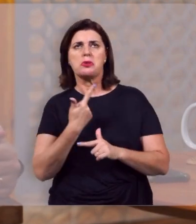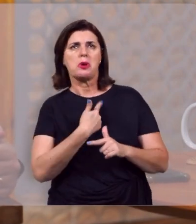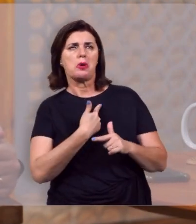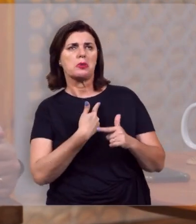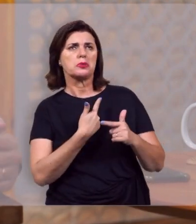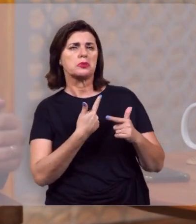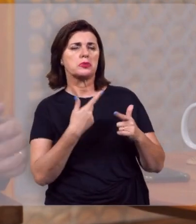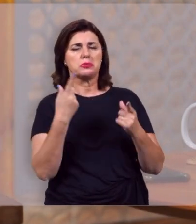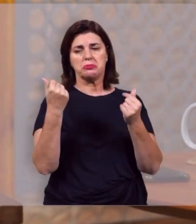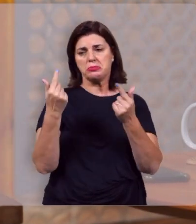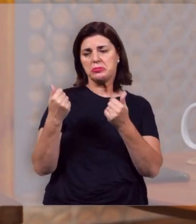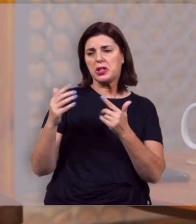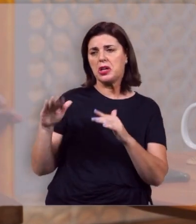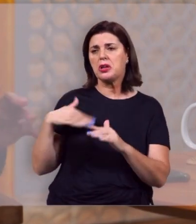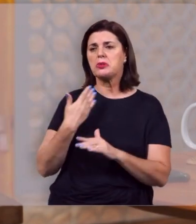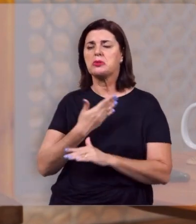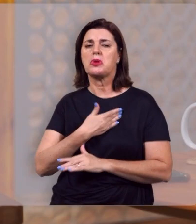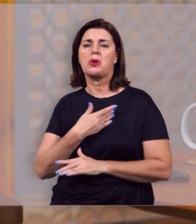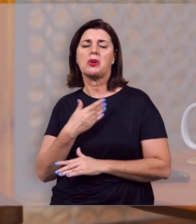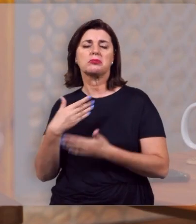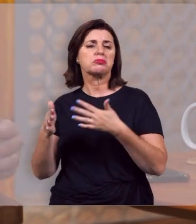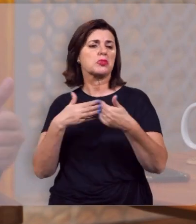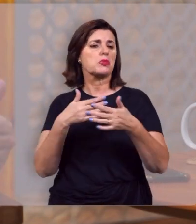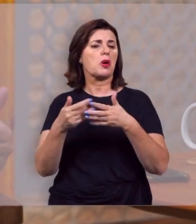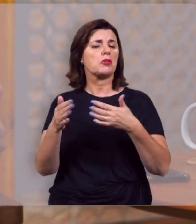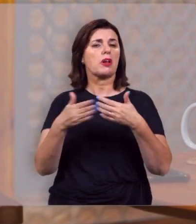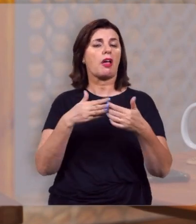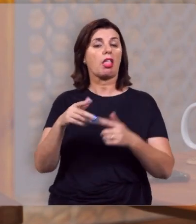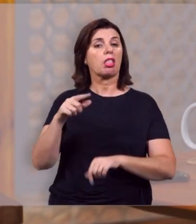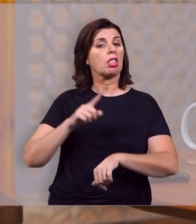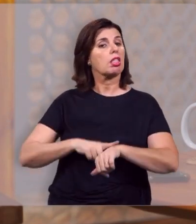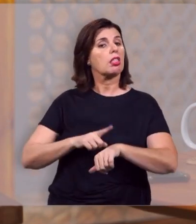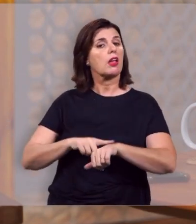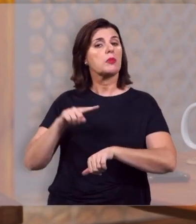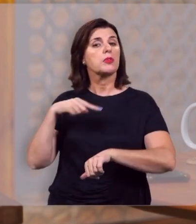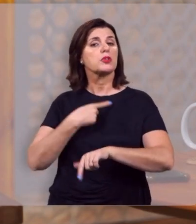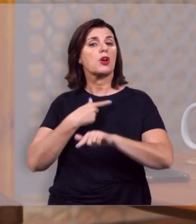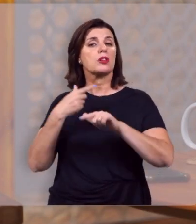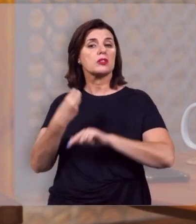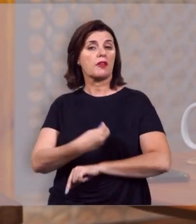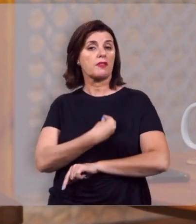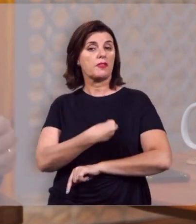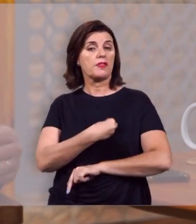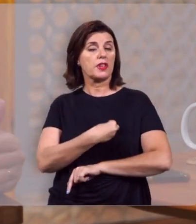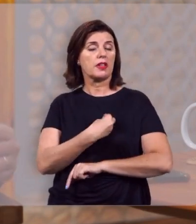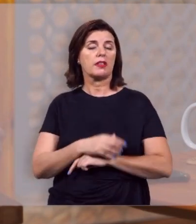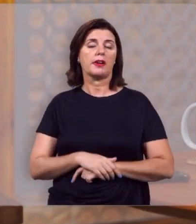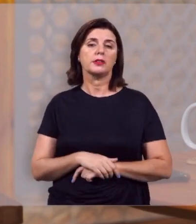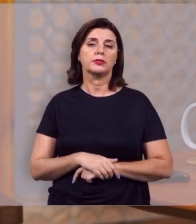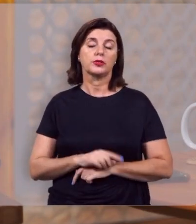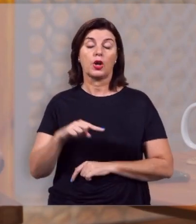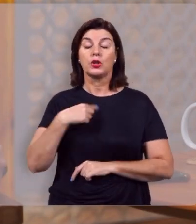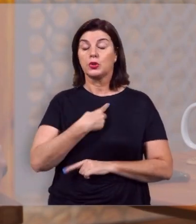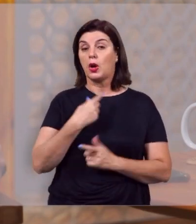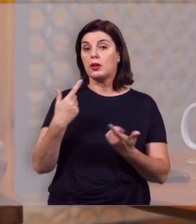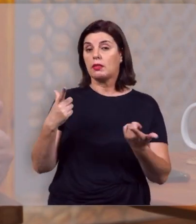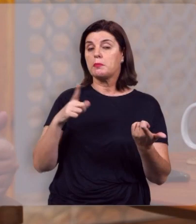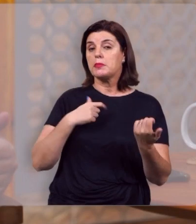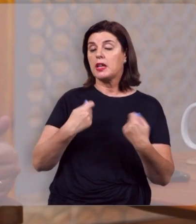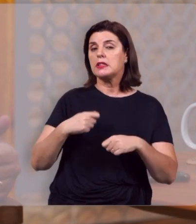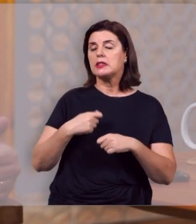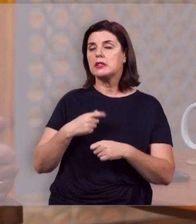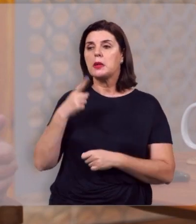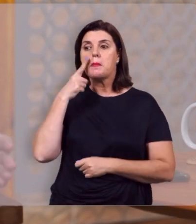na nossa condição financeira, seja em qualquer esfera ou área da nossa vida e existência, nós temos que